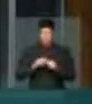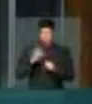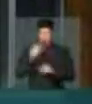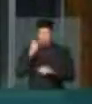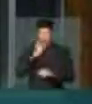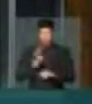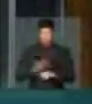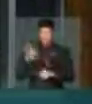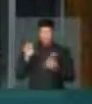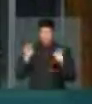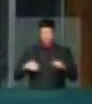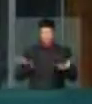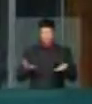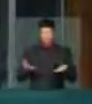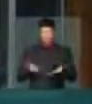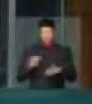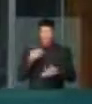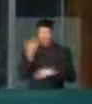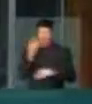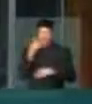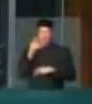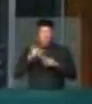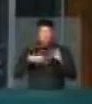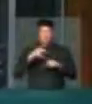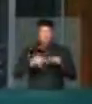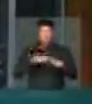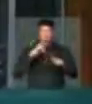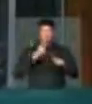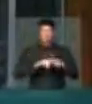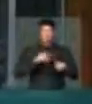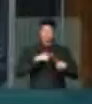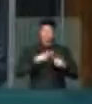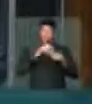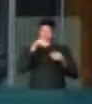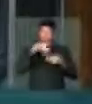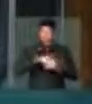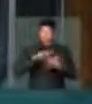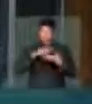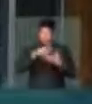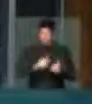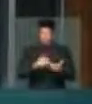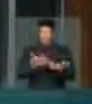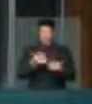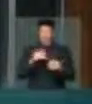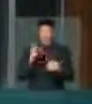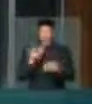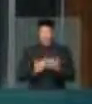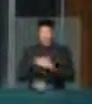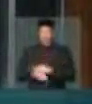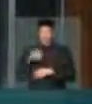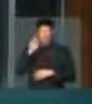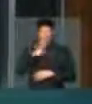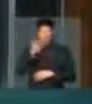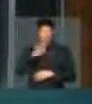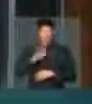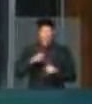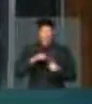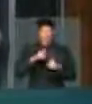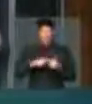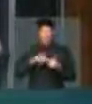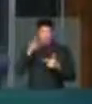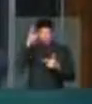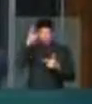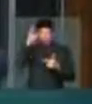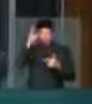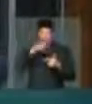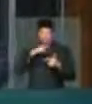que o Brasil seja hoje a quarta população carcerária do mundo, só perdendo para os Estados Unidos, para a